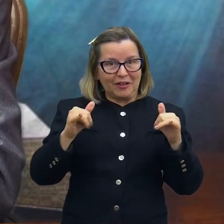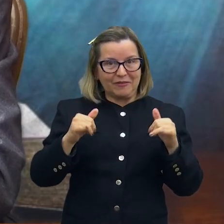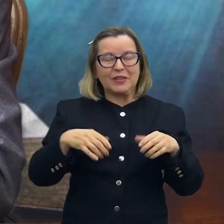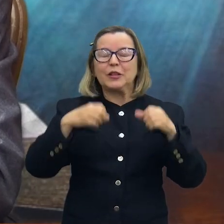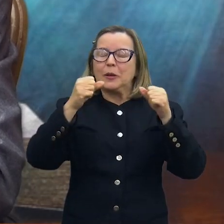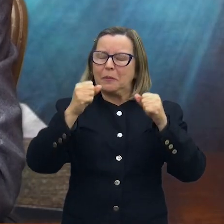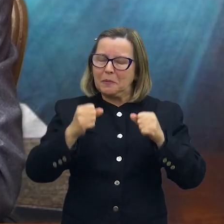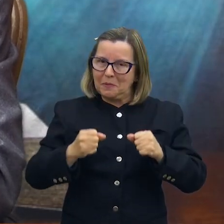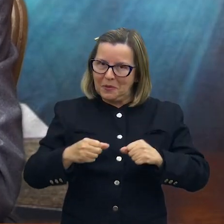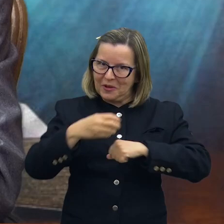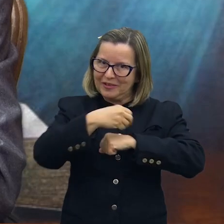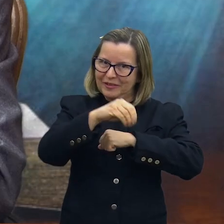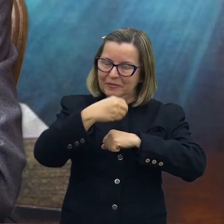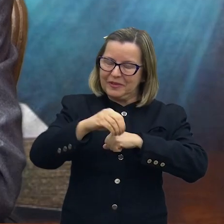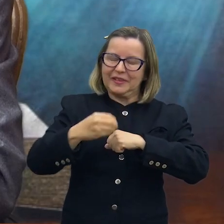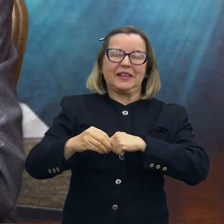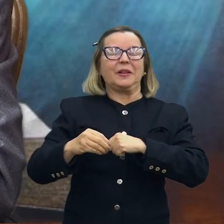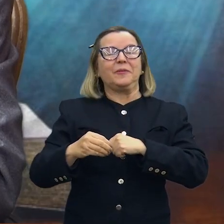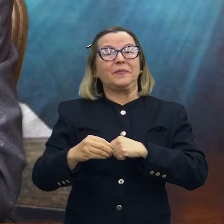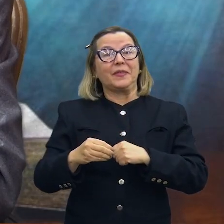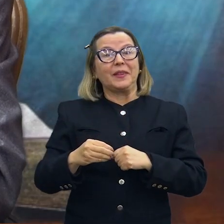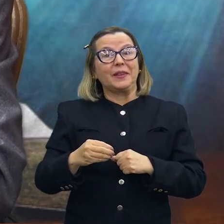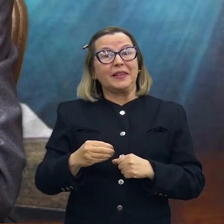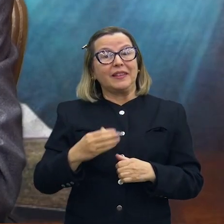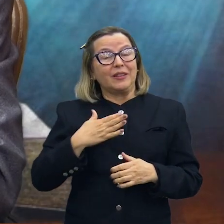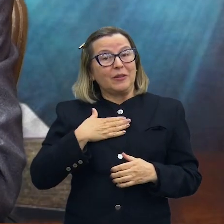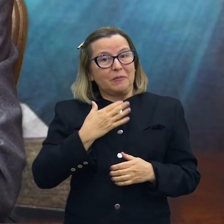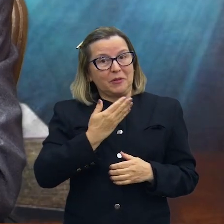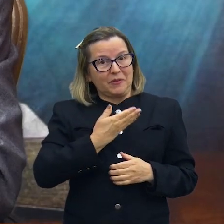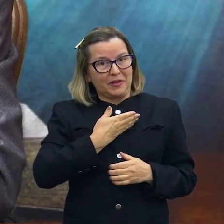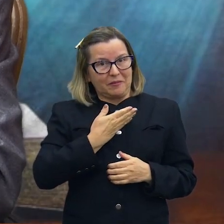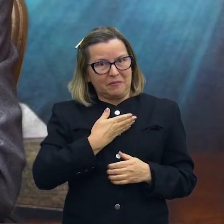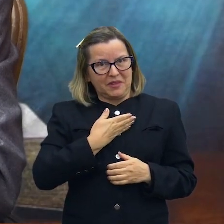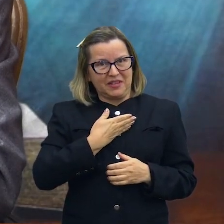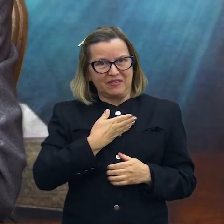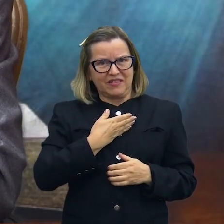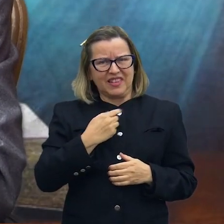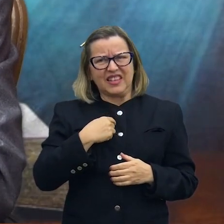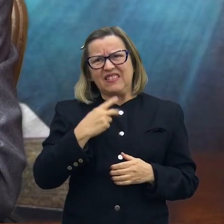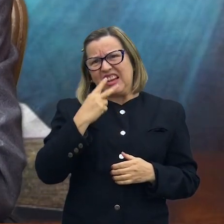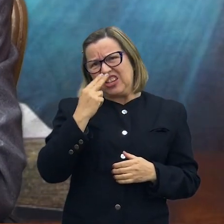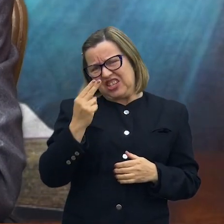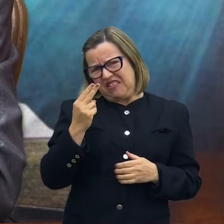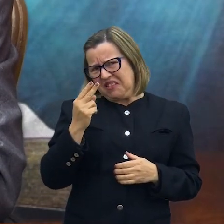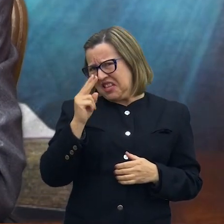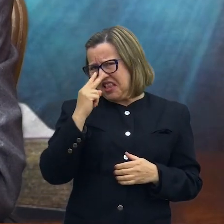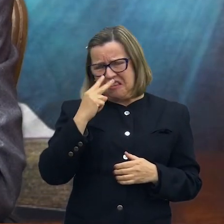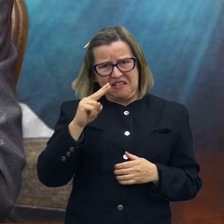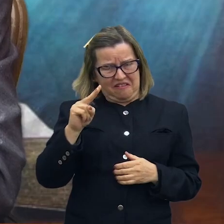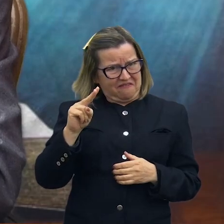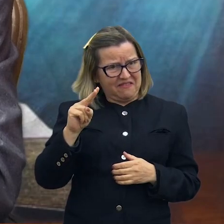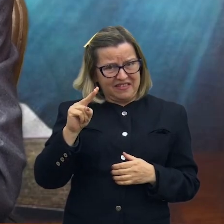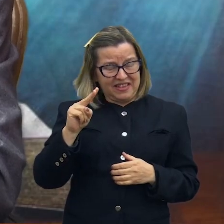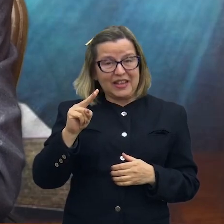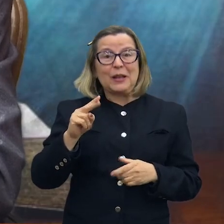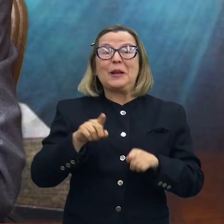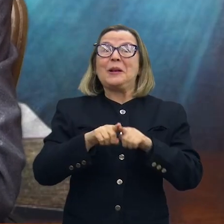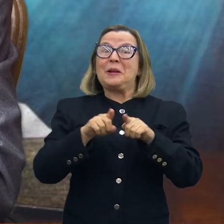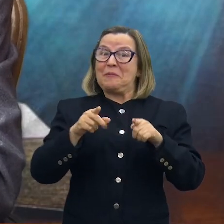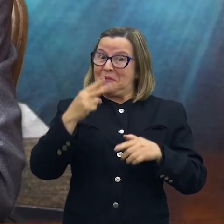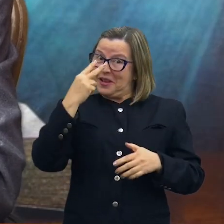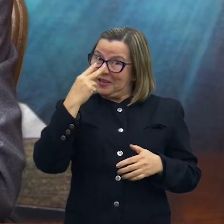isso, eu compartilhei o link e essa pessoa, que eu achava que não ia assistir, assistiu e depois